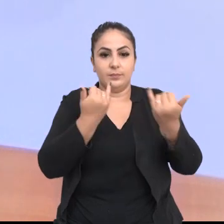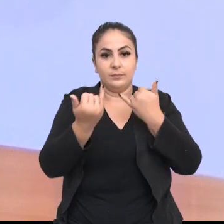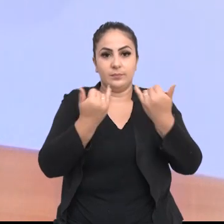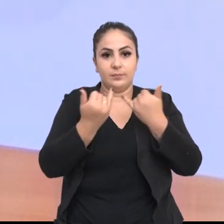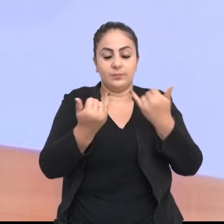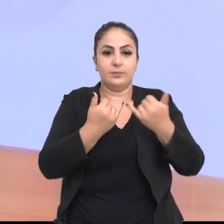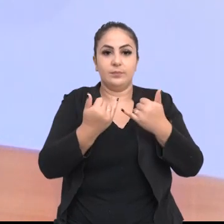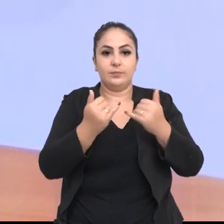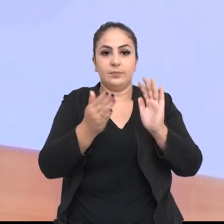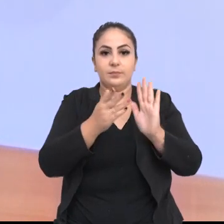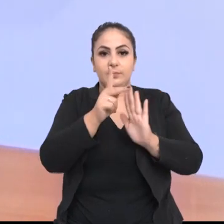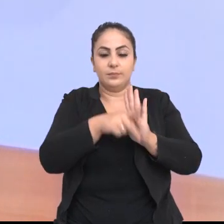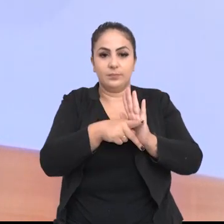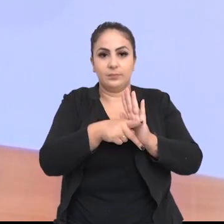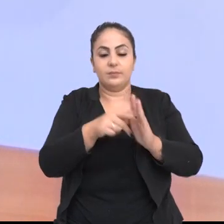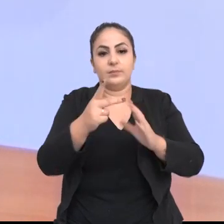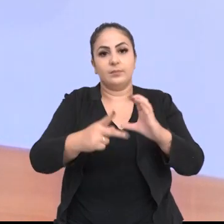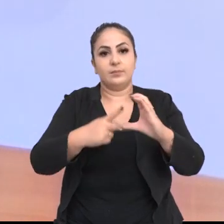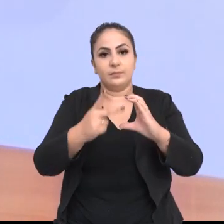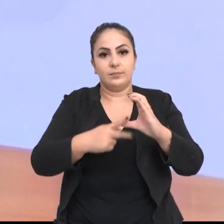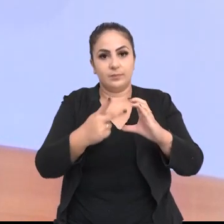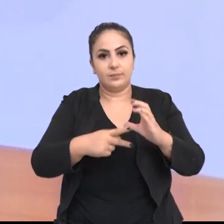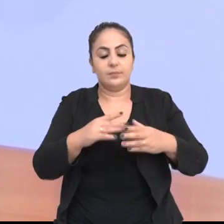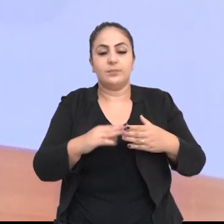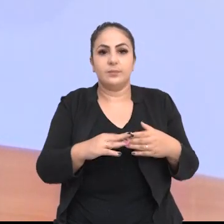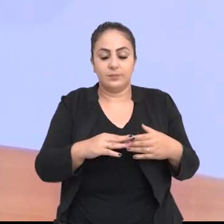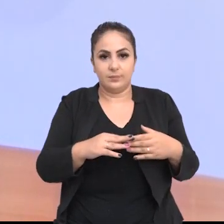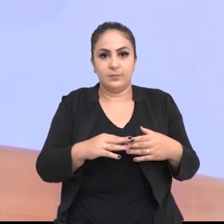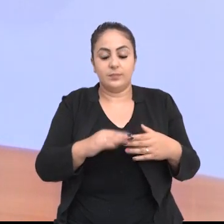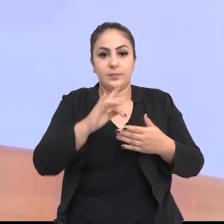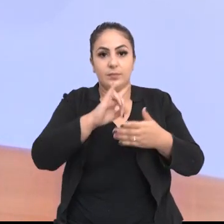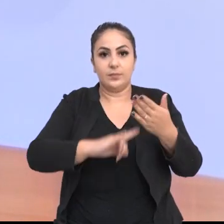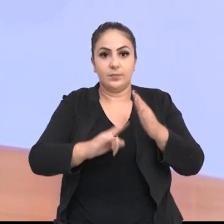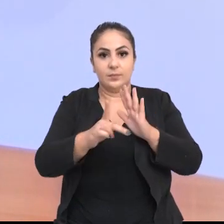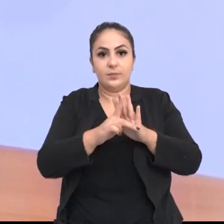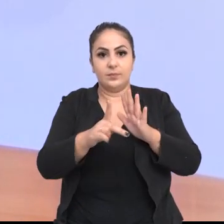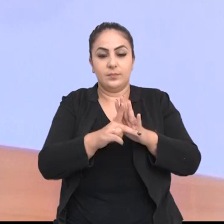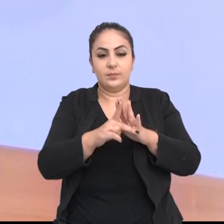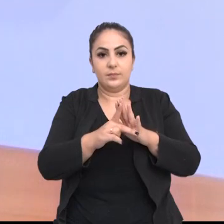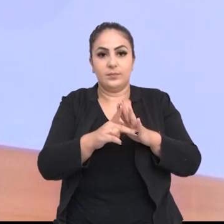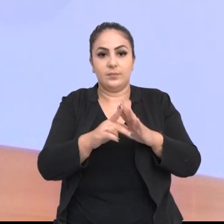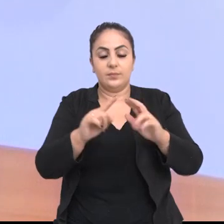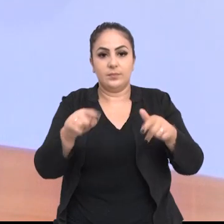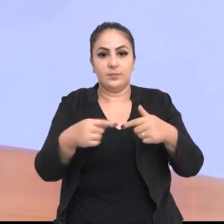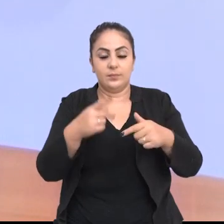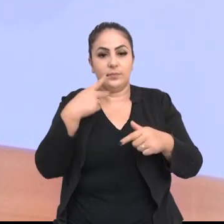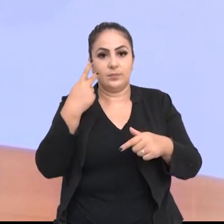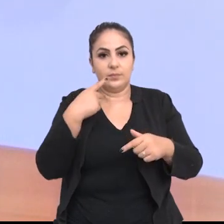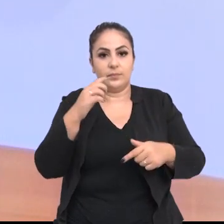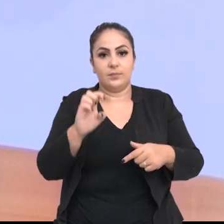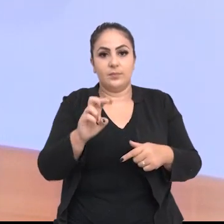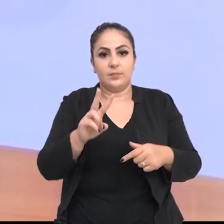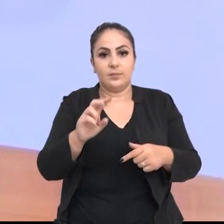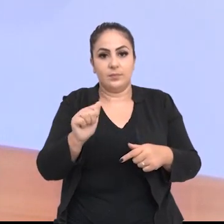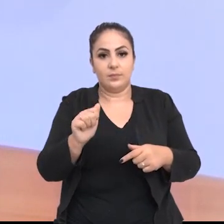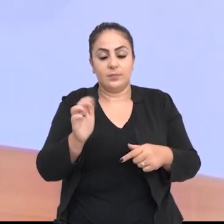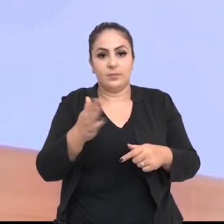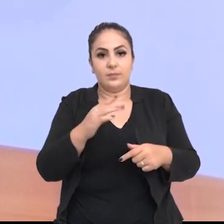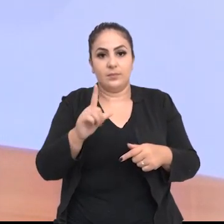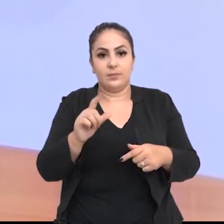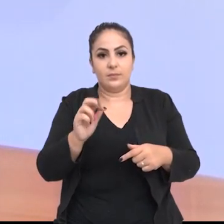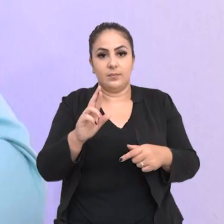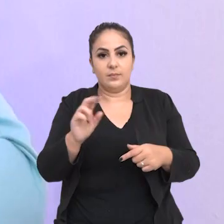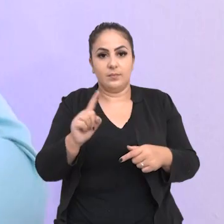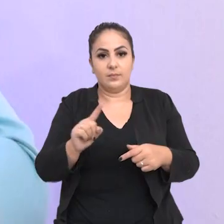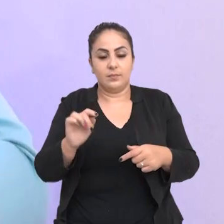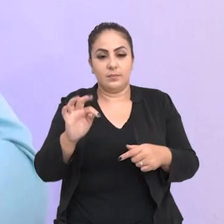pedidos de informação protocolados na Câmara Municipal. Os documentos partiram do gabinete da vereadora Eva